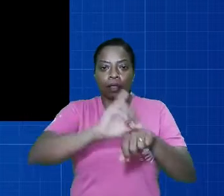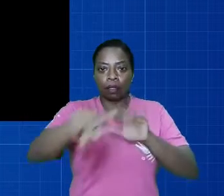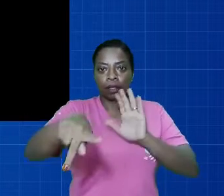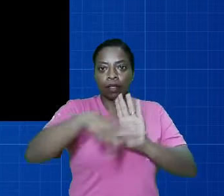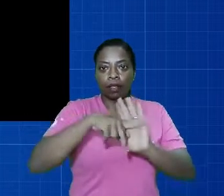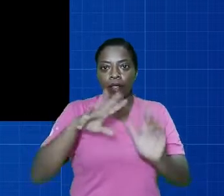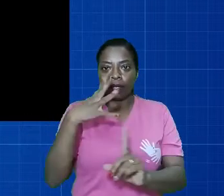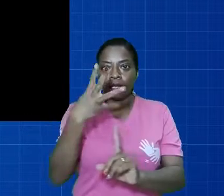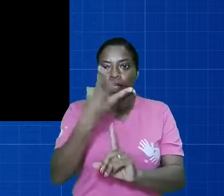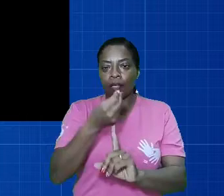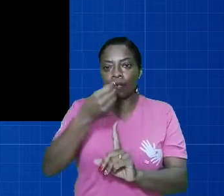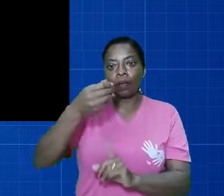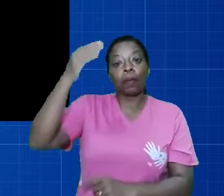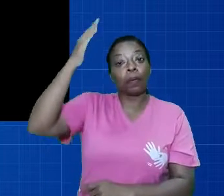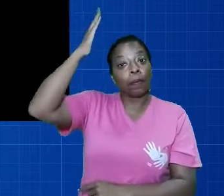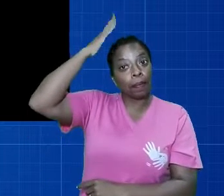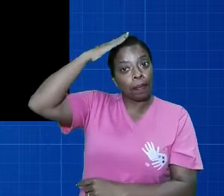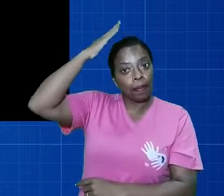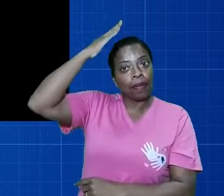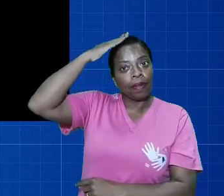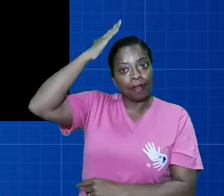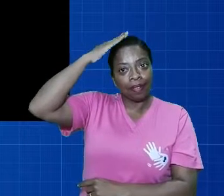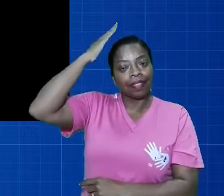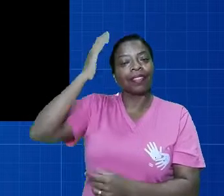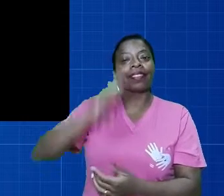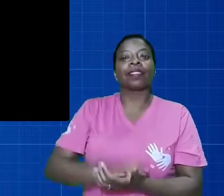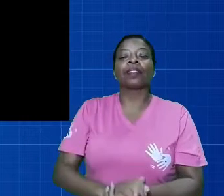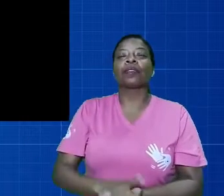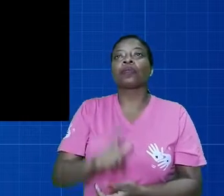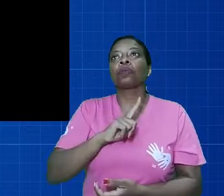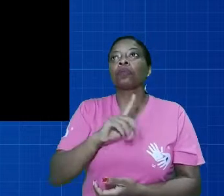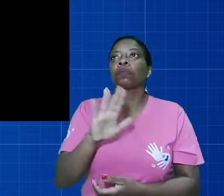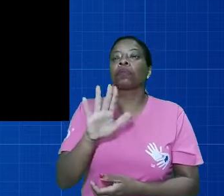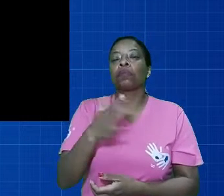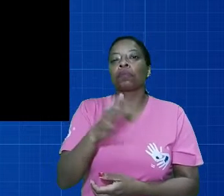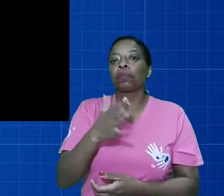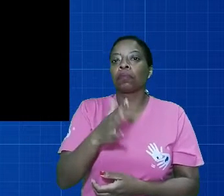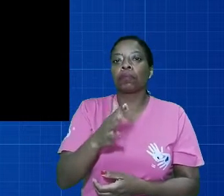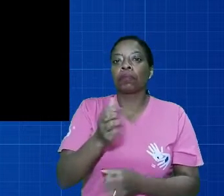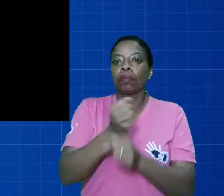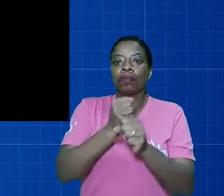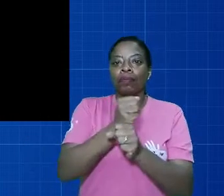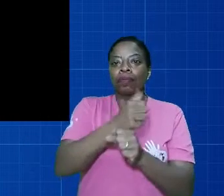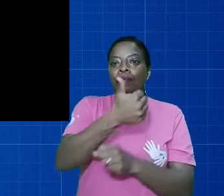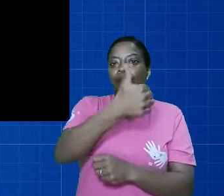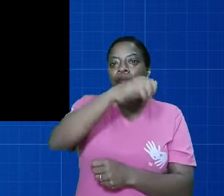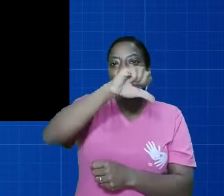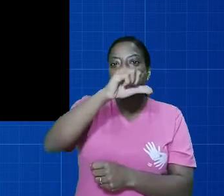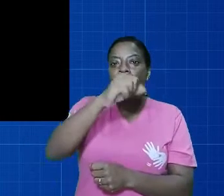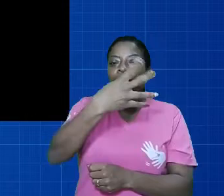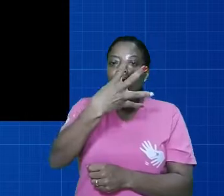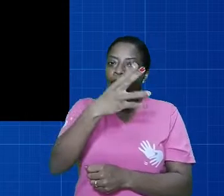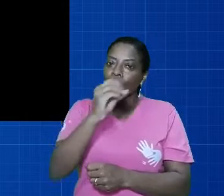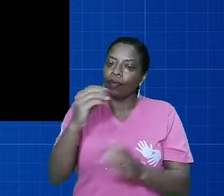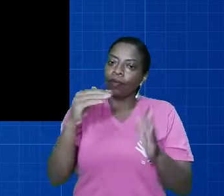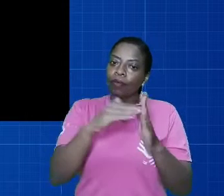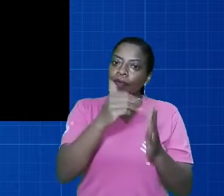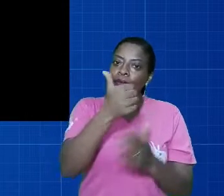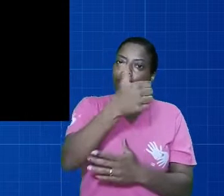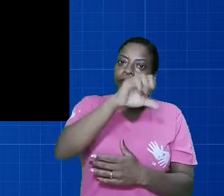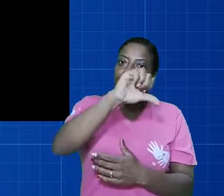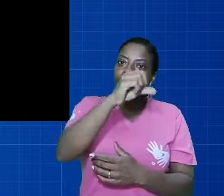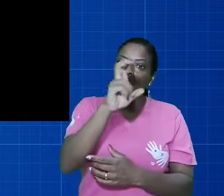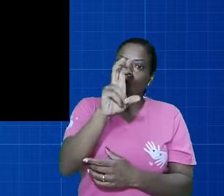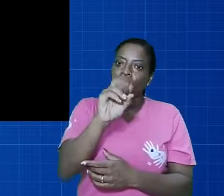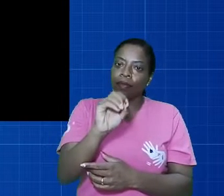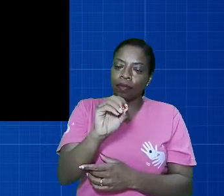A Escolinha de Arte da década, e o Centro Juvenil ali do final da década de 40, início dos anos 50, são espaços